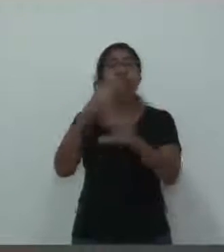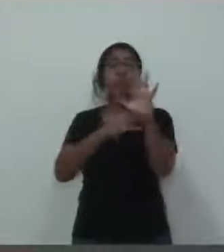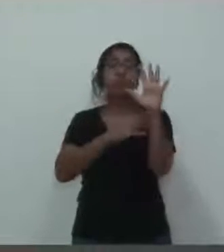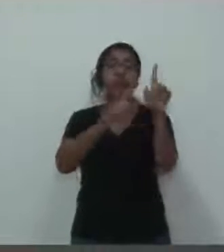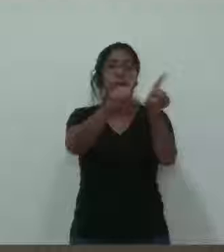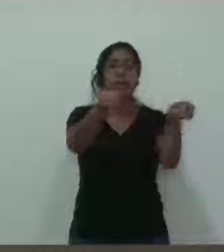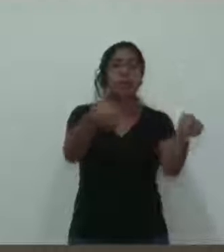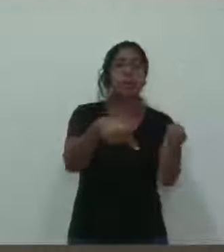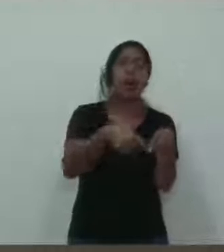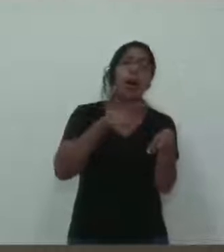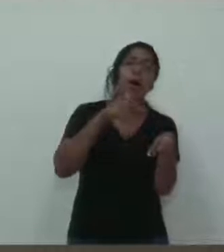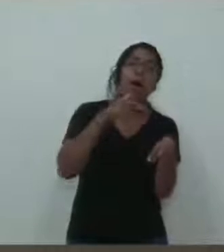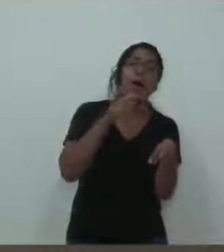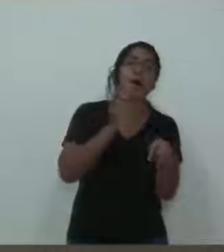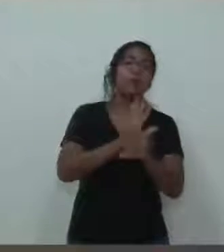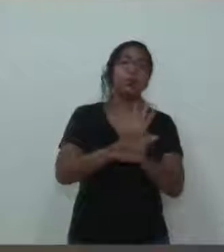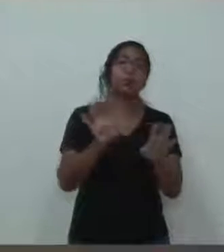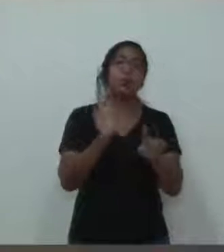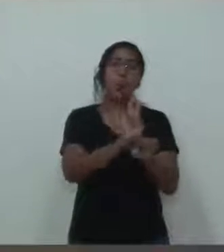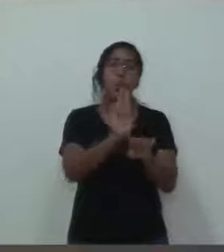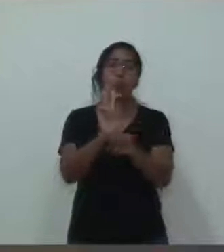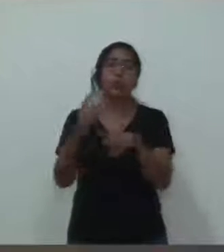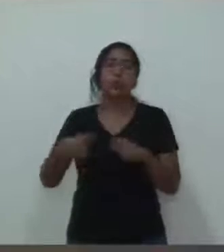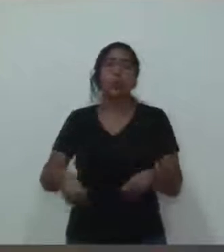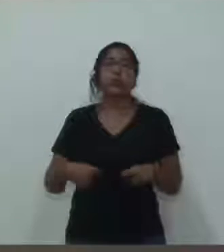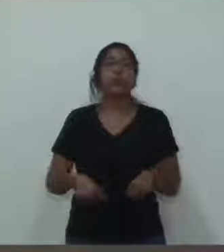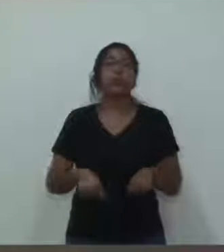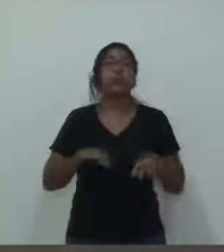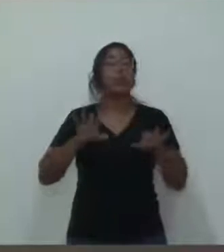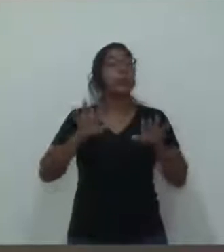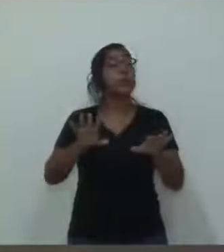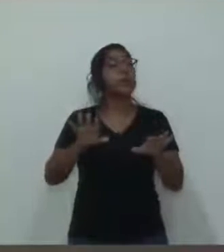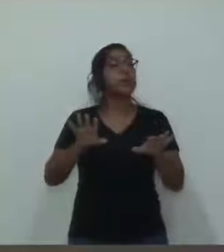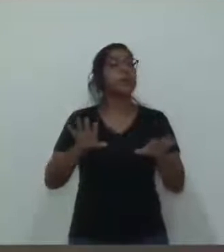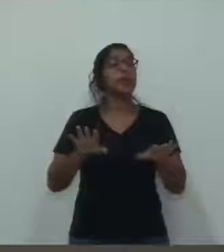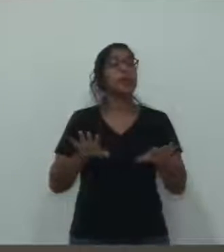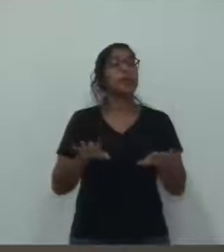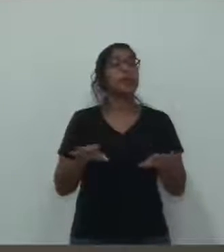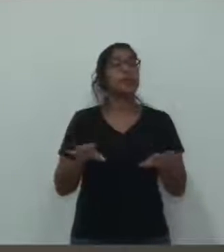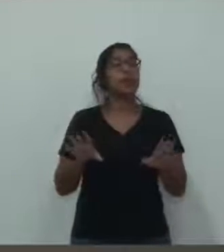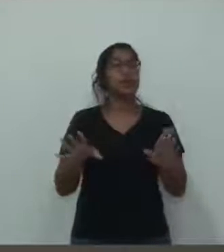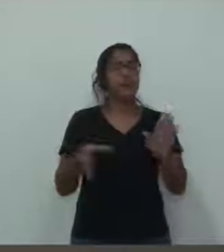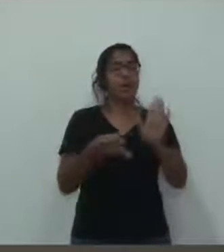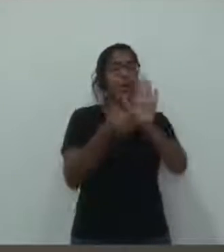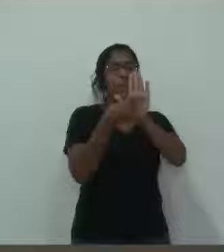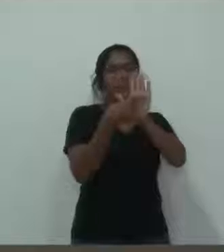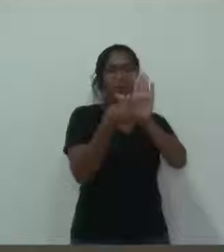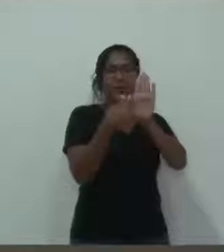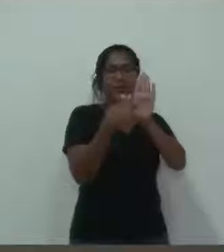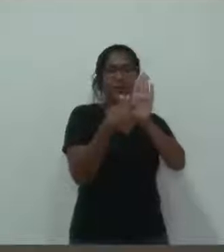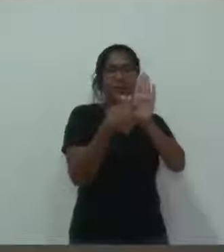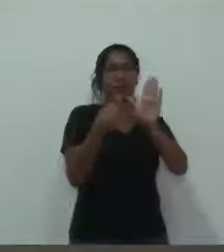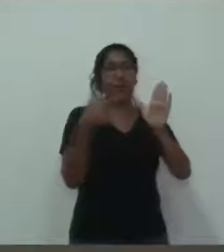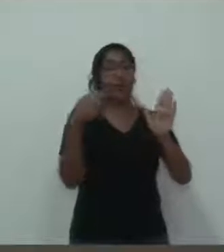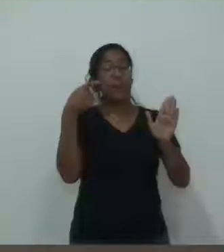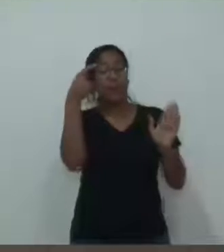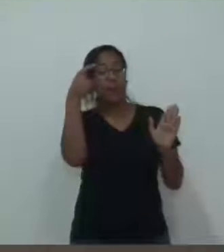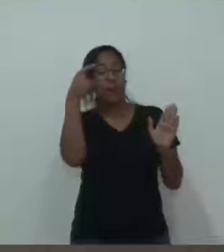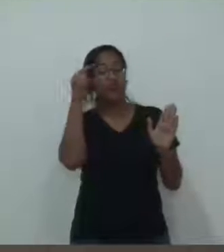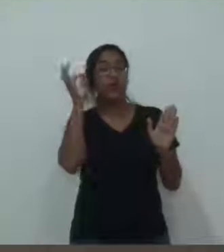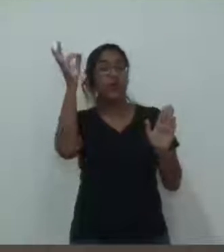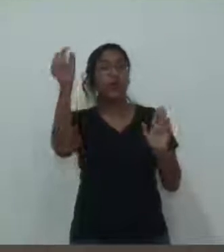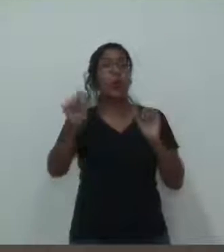Ok? Agora, nesse caso específico aqui, o que está sendo previsto no